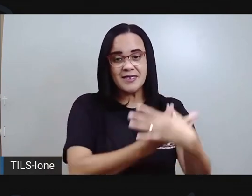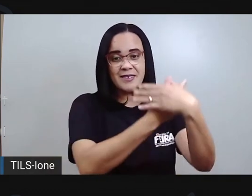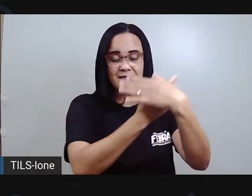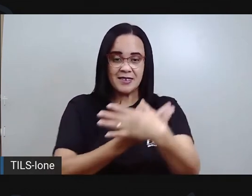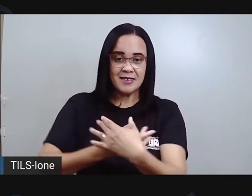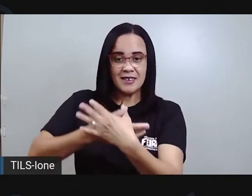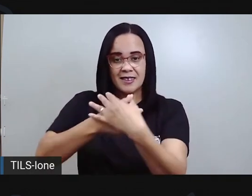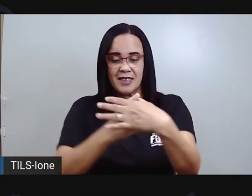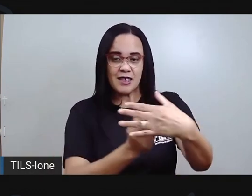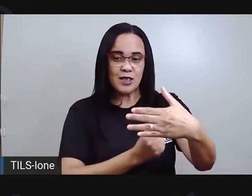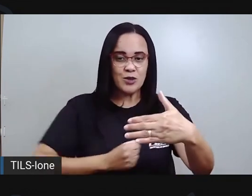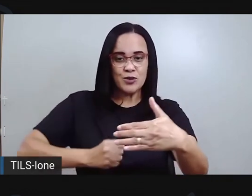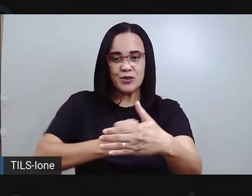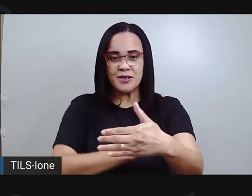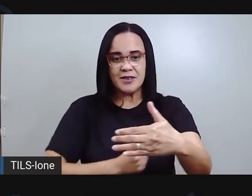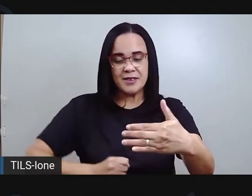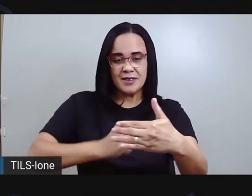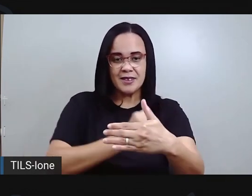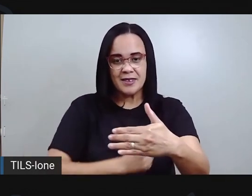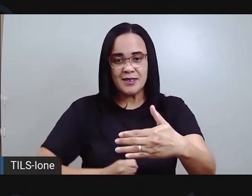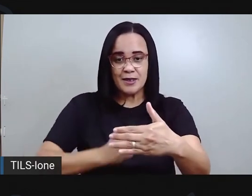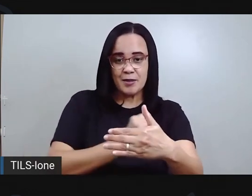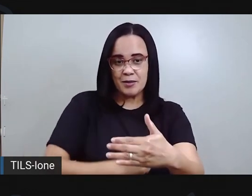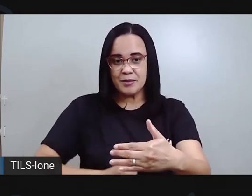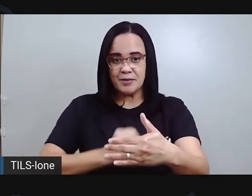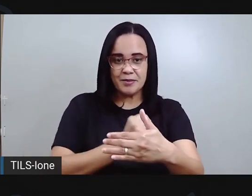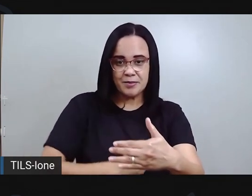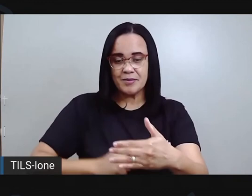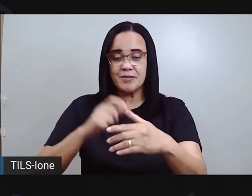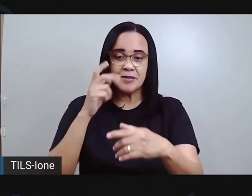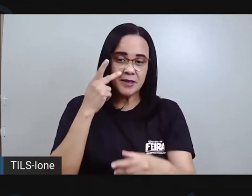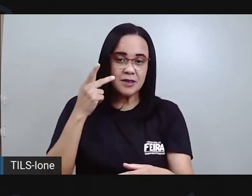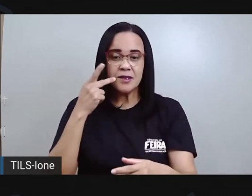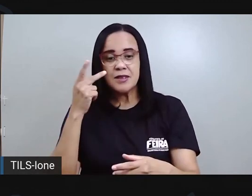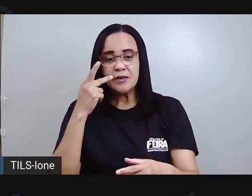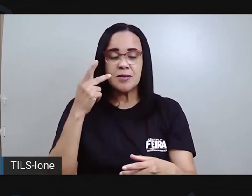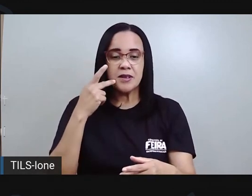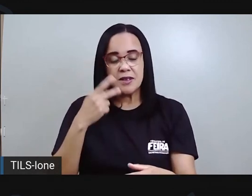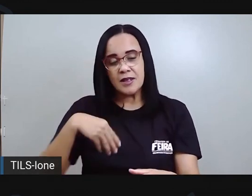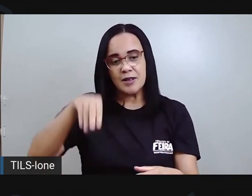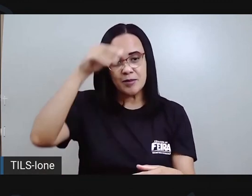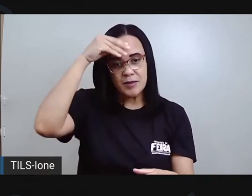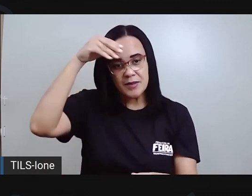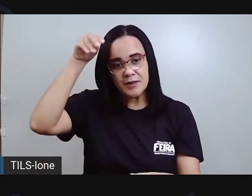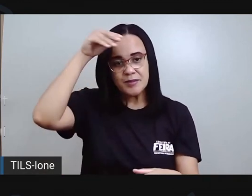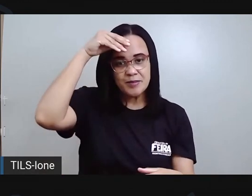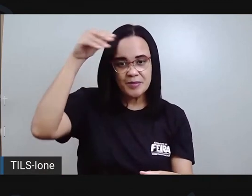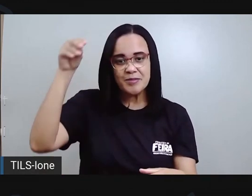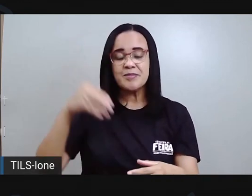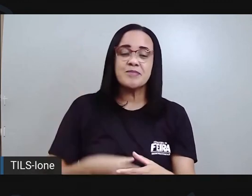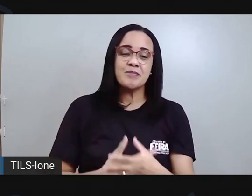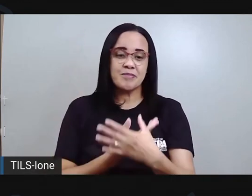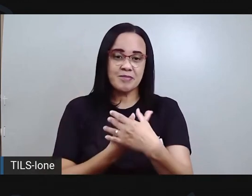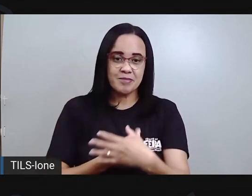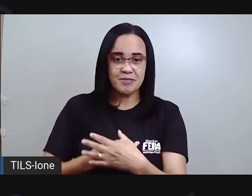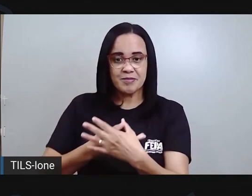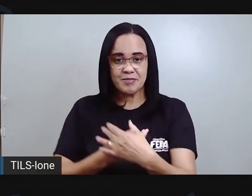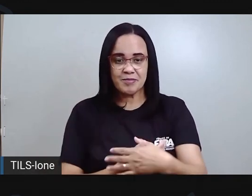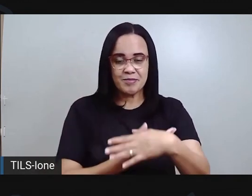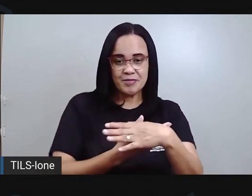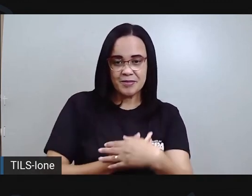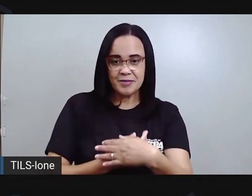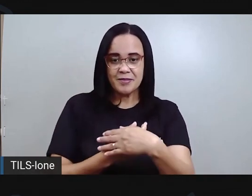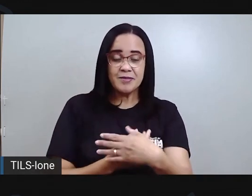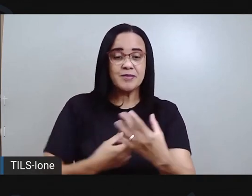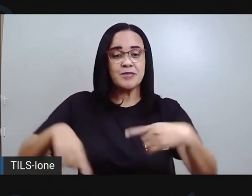Borboletinha tá na cozinha fazendo chocolate para a madrinha. Poti,